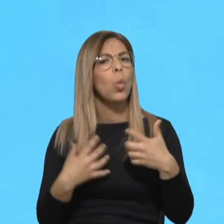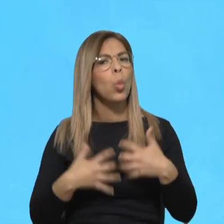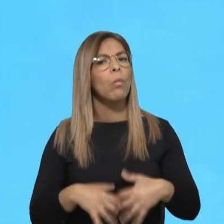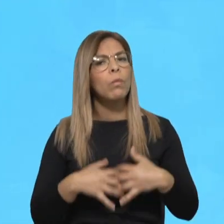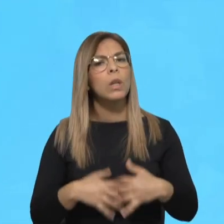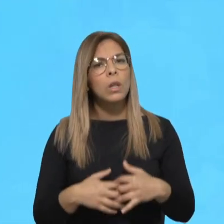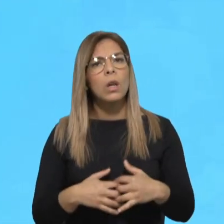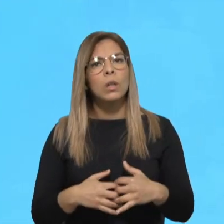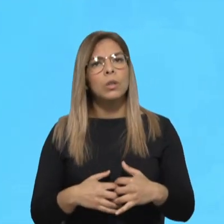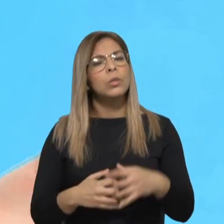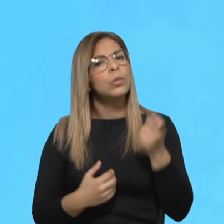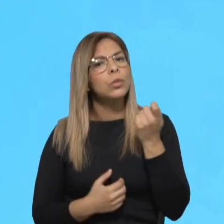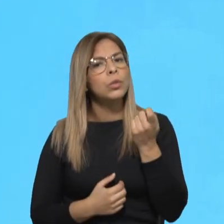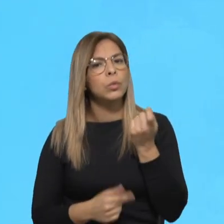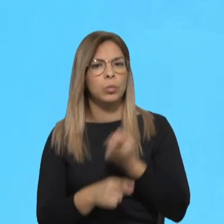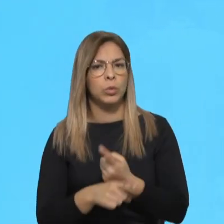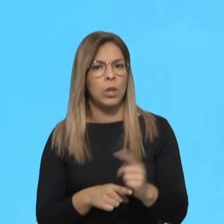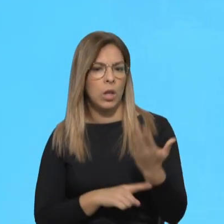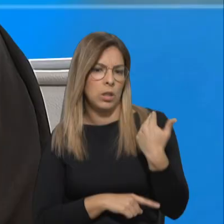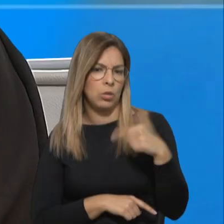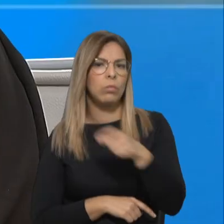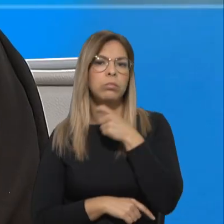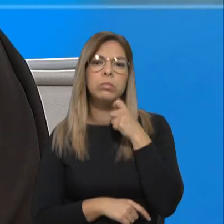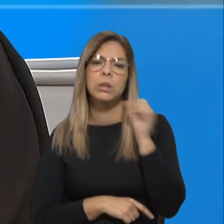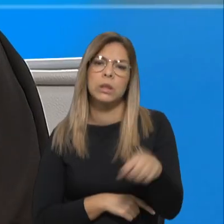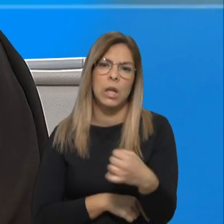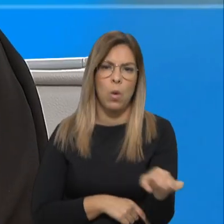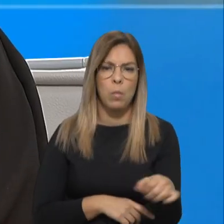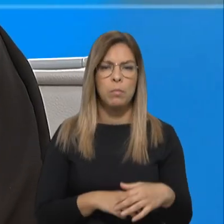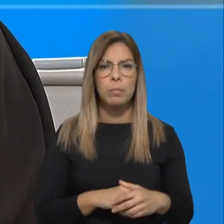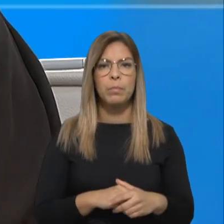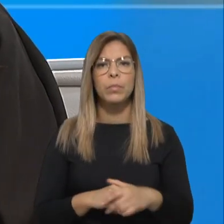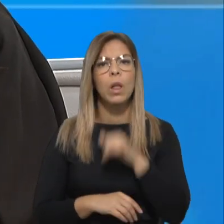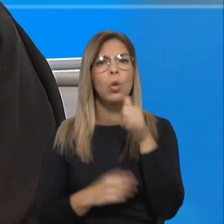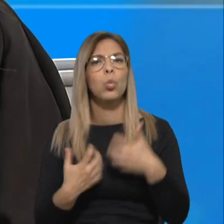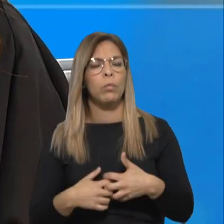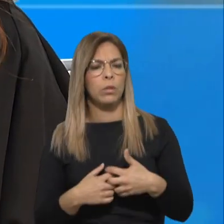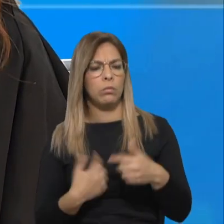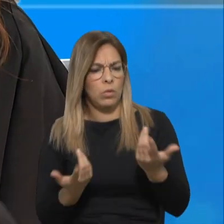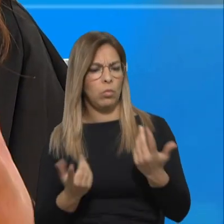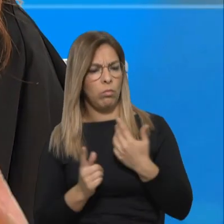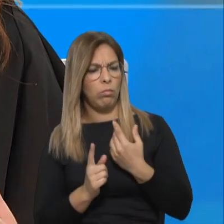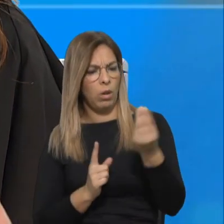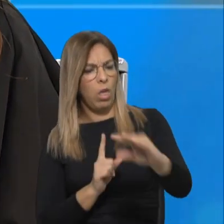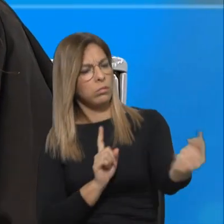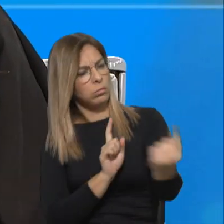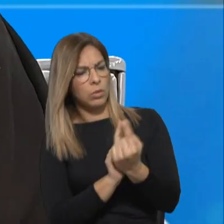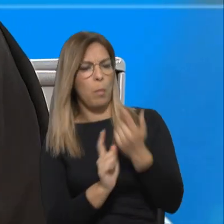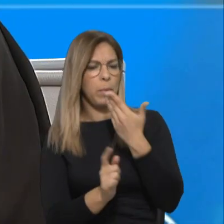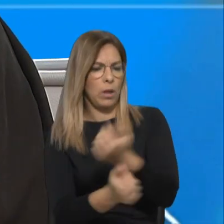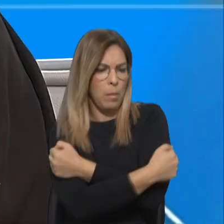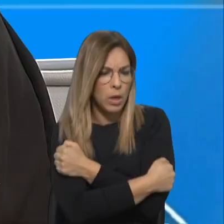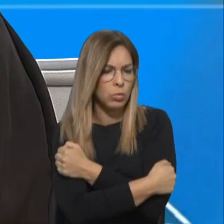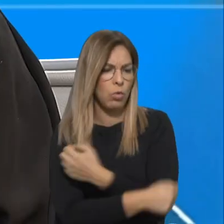pessoas que participam nessas formações, sejam sacerdotes ou não? Uma das dúvidas que surge muito é, mas eu agora, se a criança vier ter comigo e pedir um abraço, eu dou um